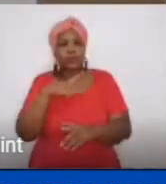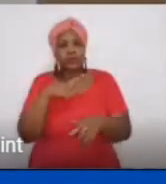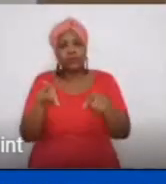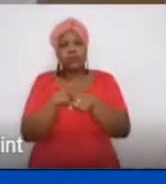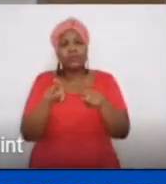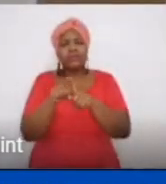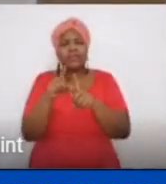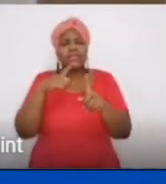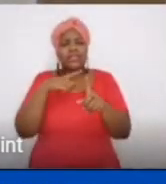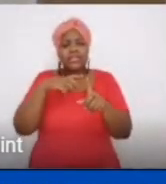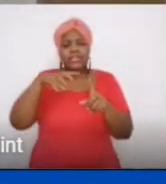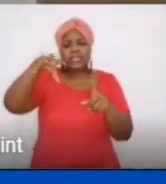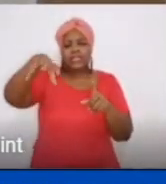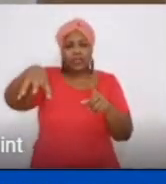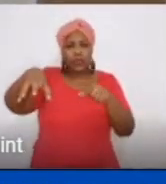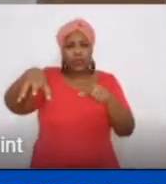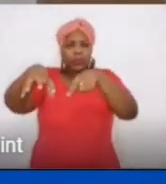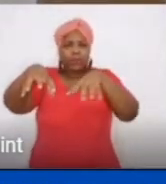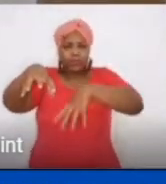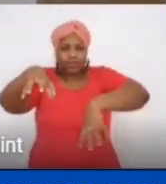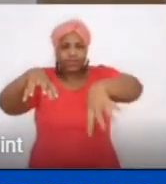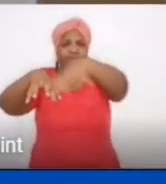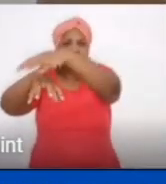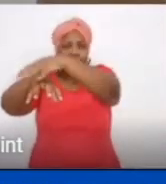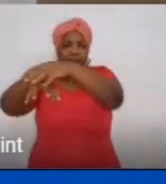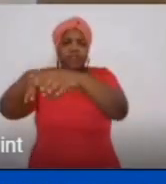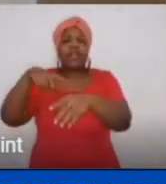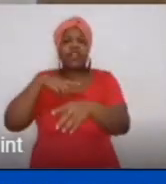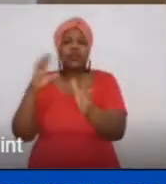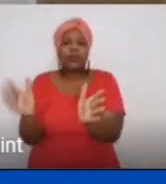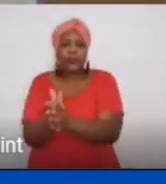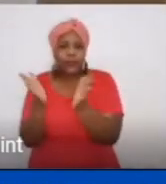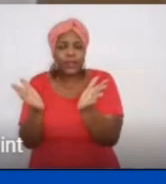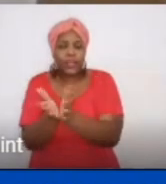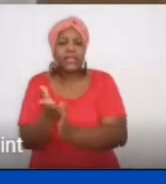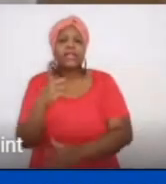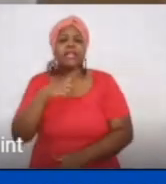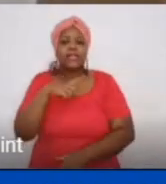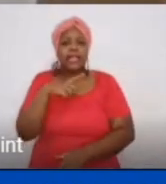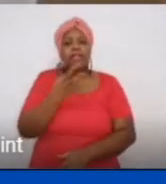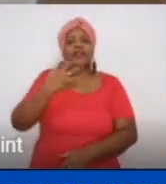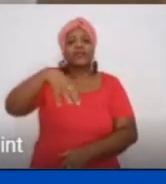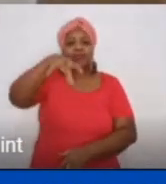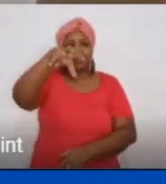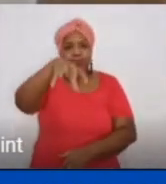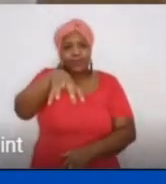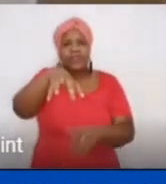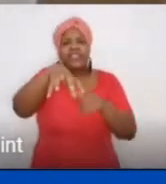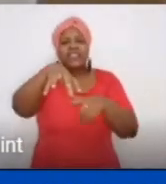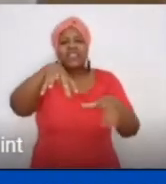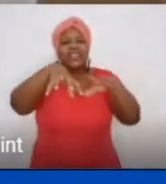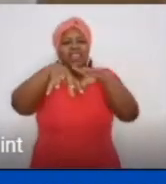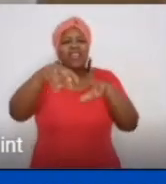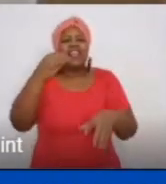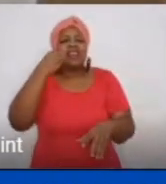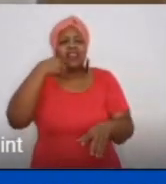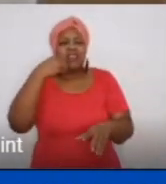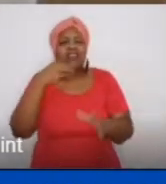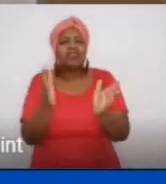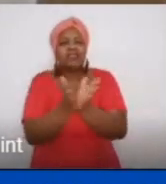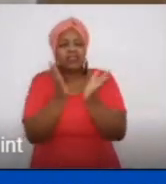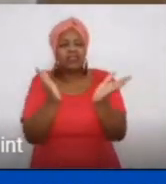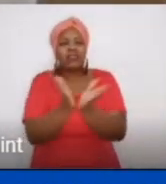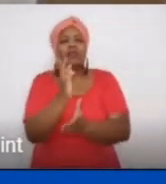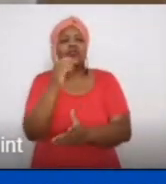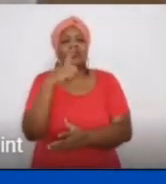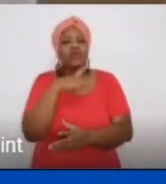território cercado de pobreza, existe um território cercado de determinadas vulnerabilidades que um público